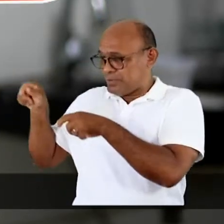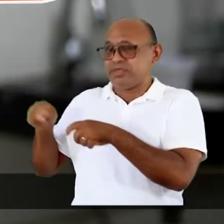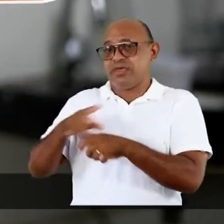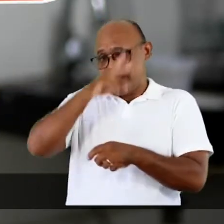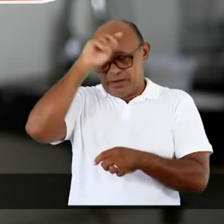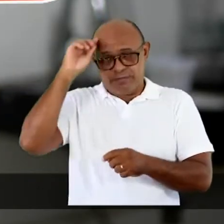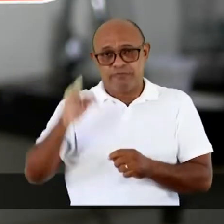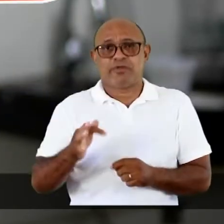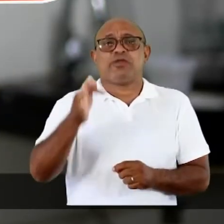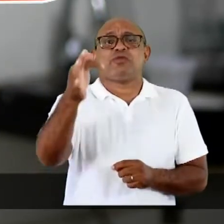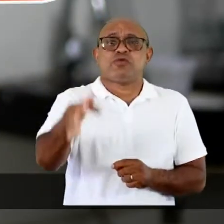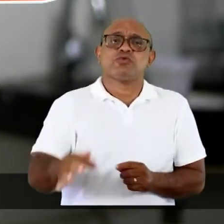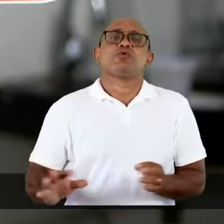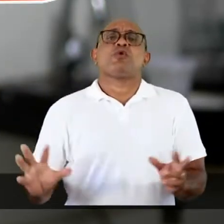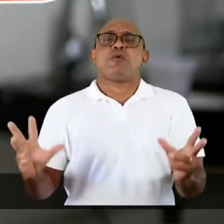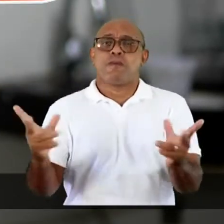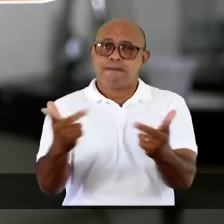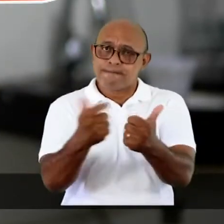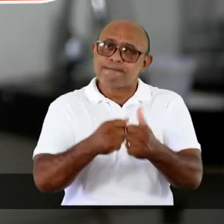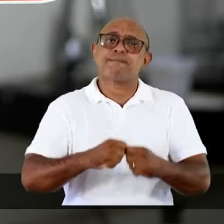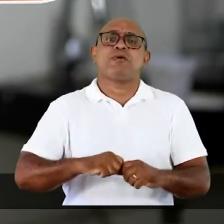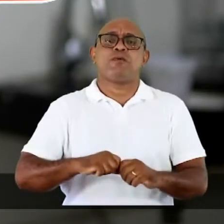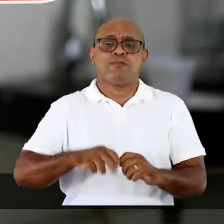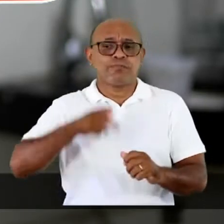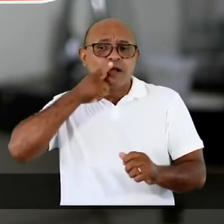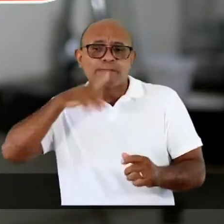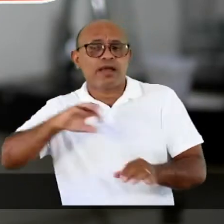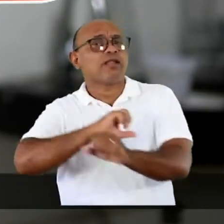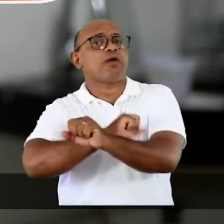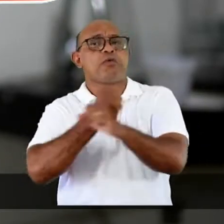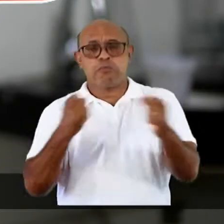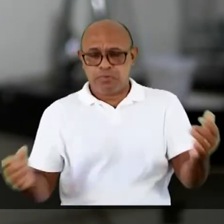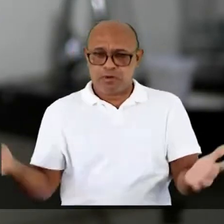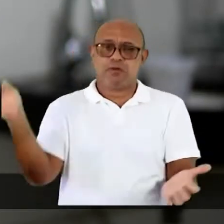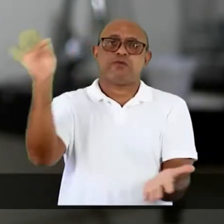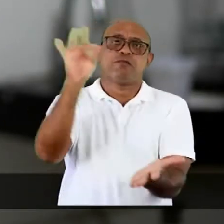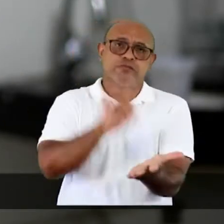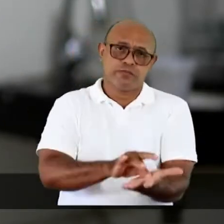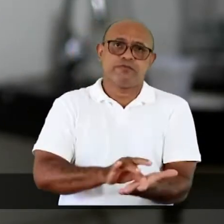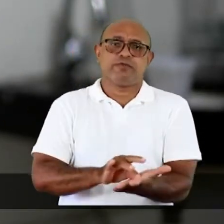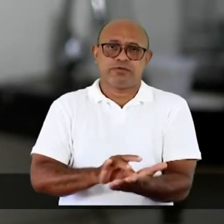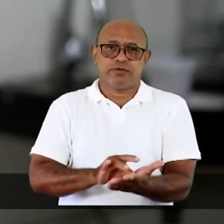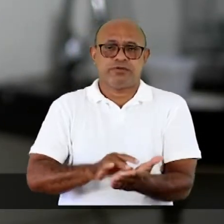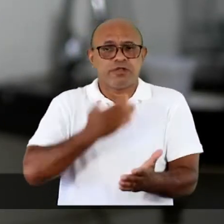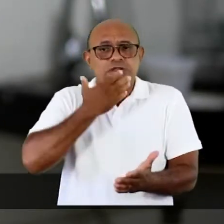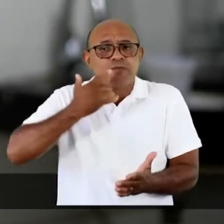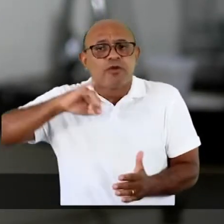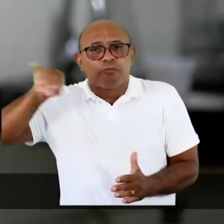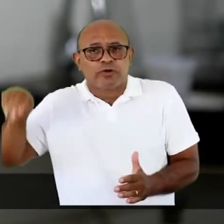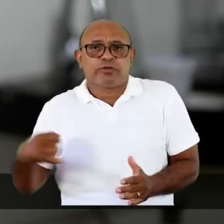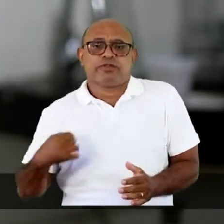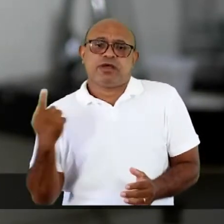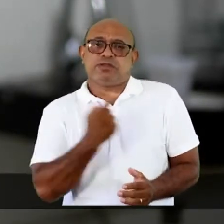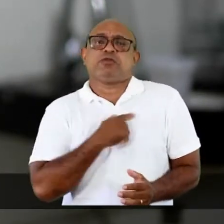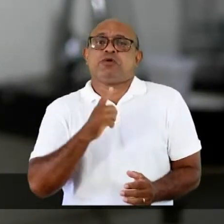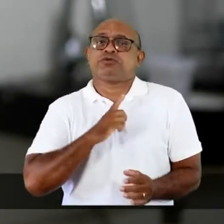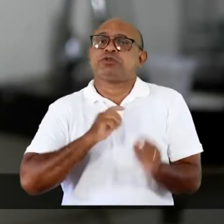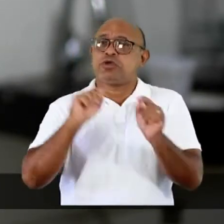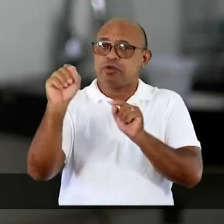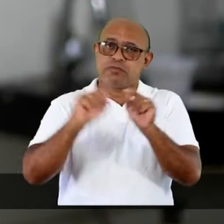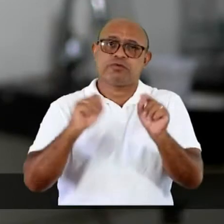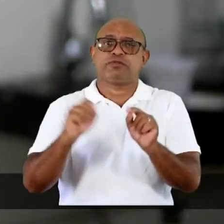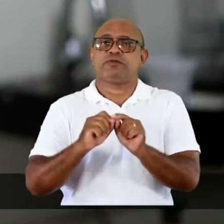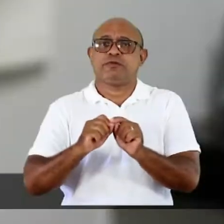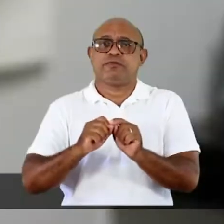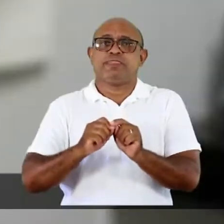ele vai ser um excelente prefeito, vai ser uma grande Parnaíba realmente, e a melhor oportunidade